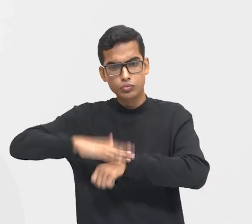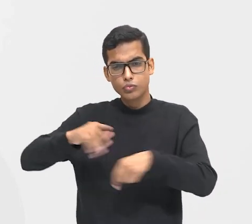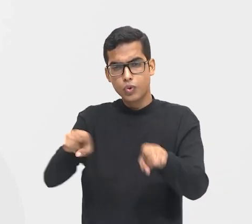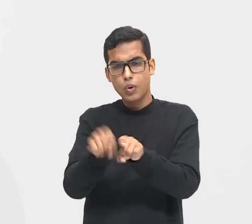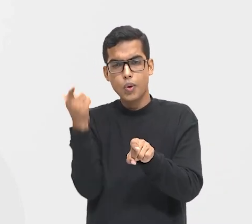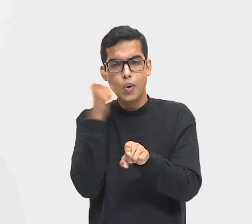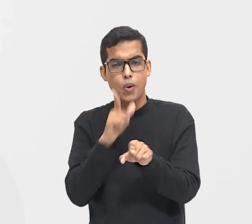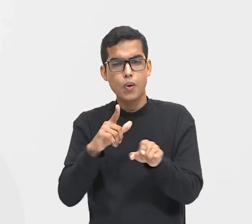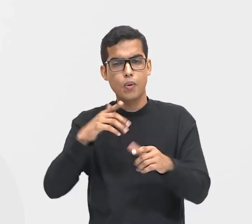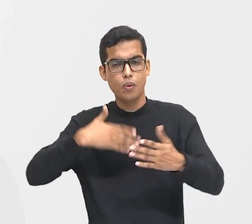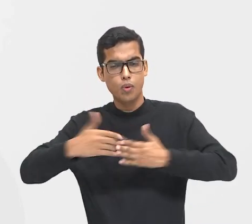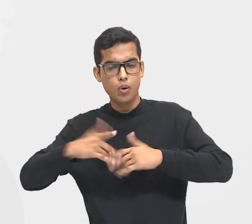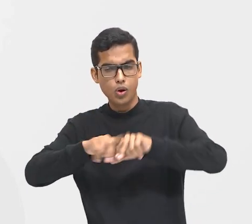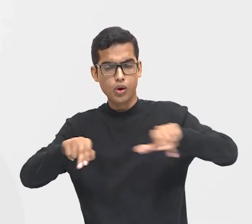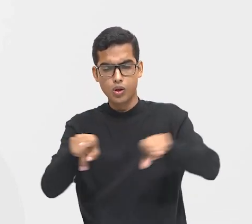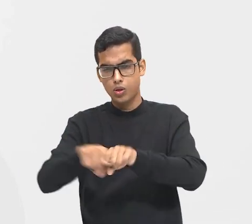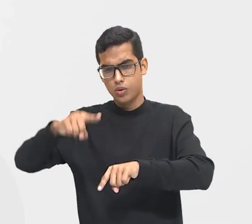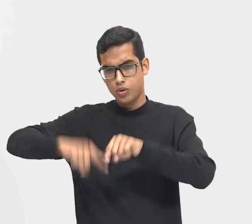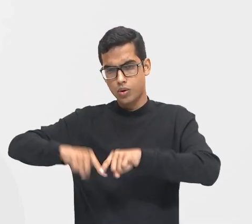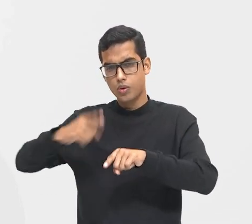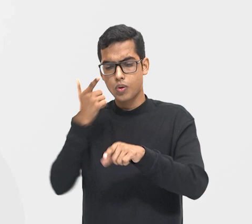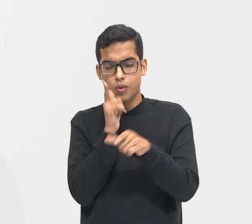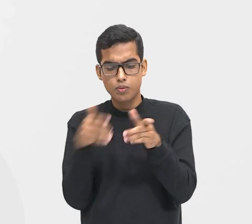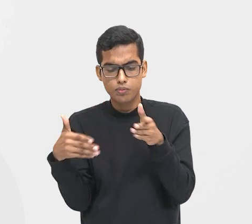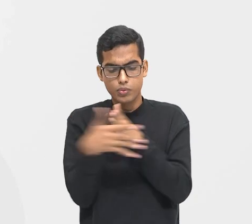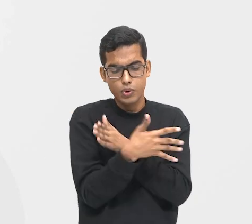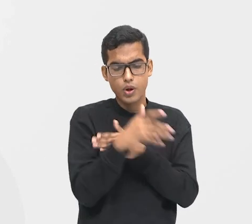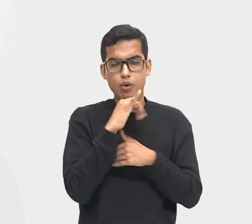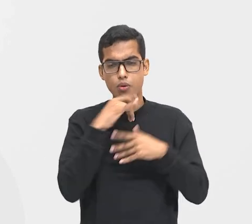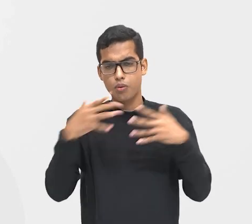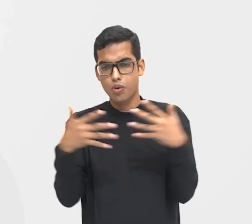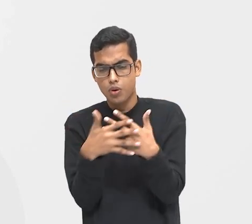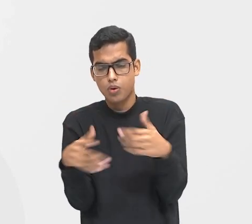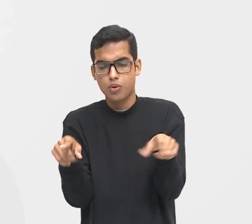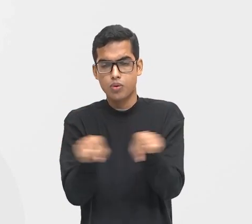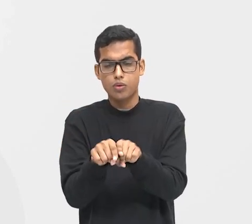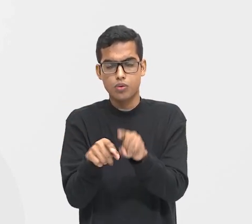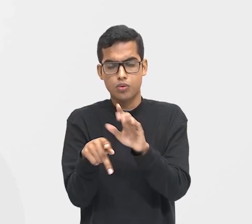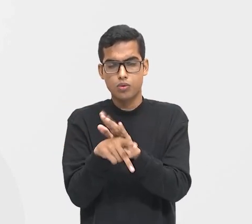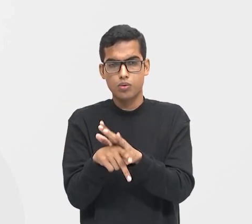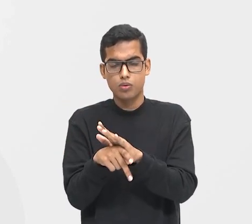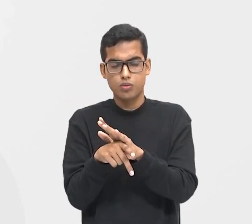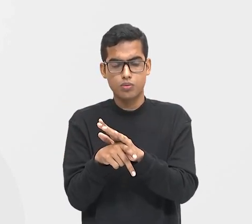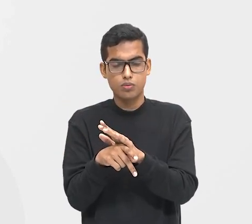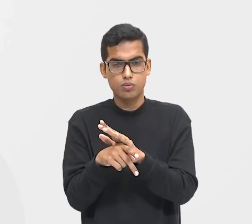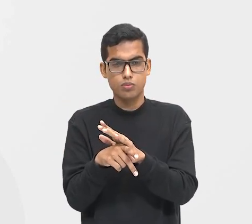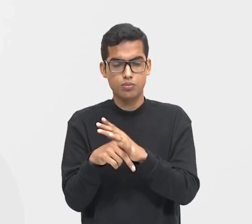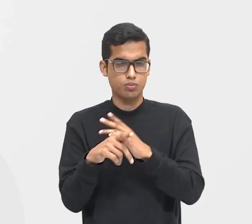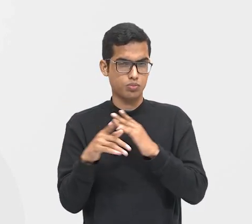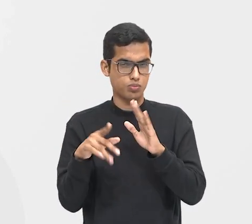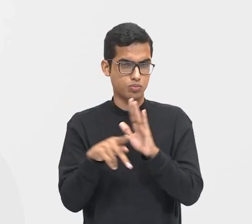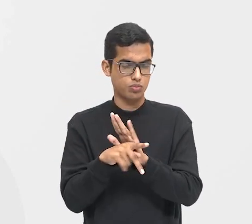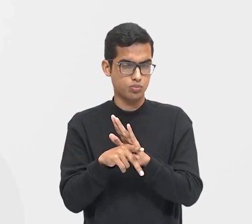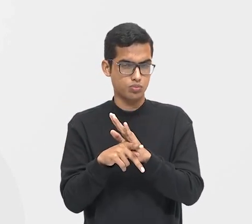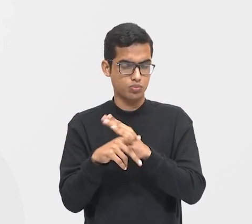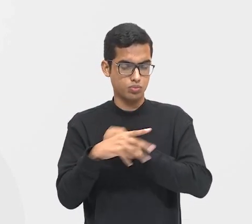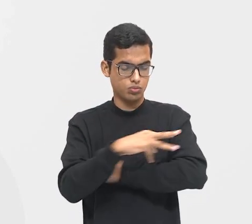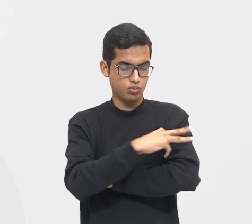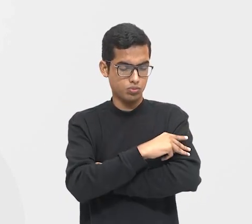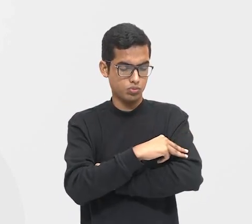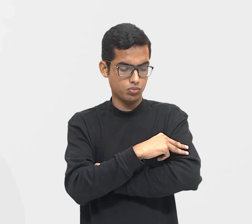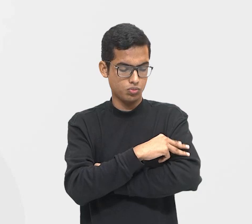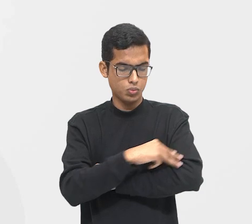de atravessar vários tipos de materiais como a pele e também os músculos, sendo contudo absorvidas por